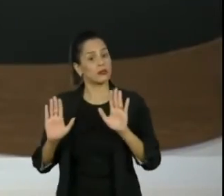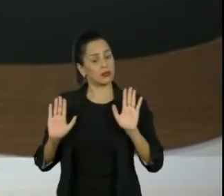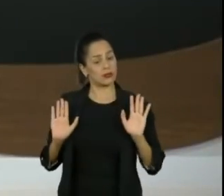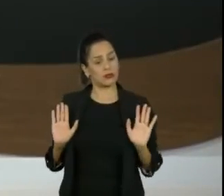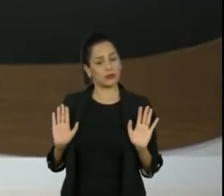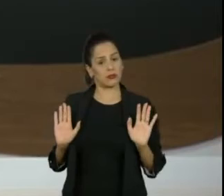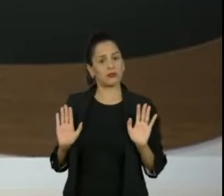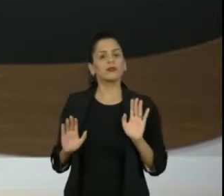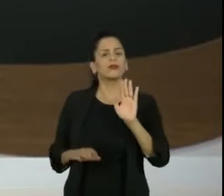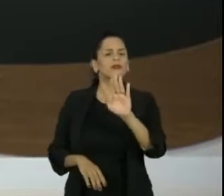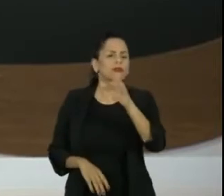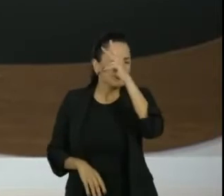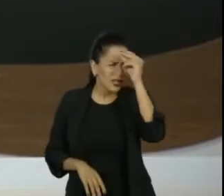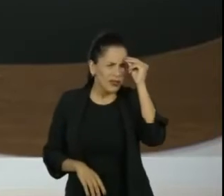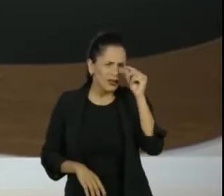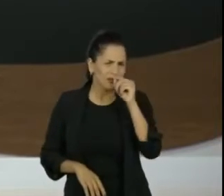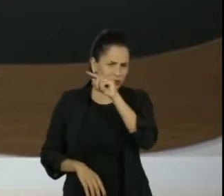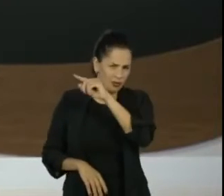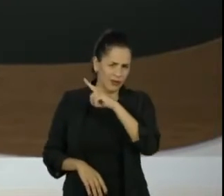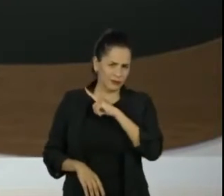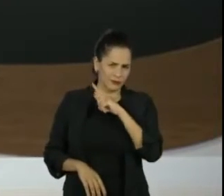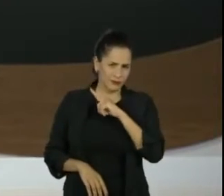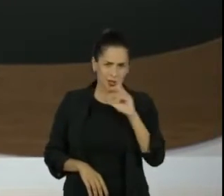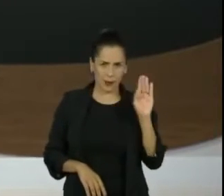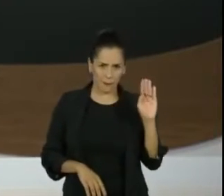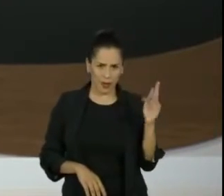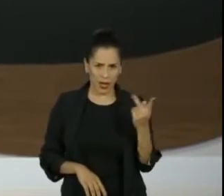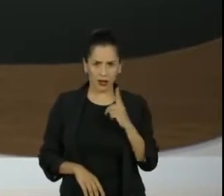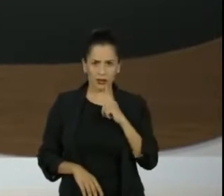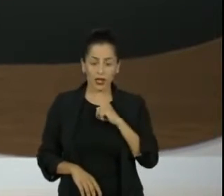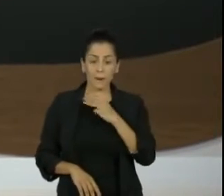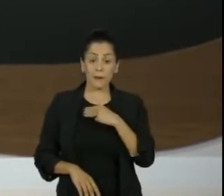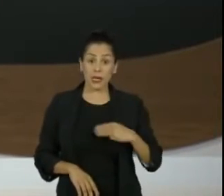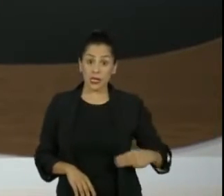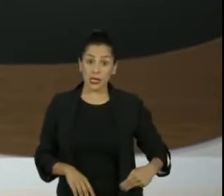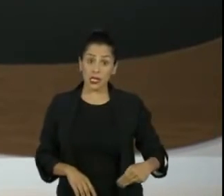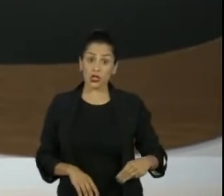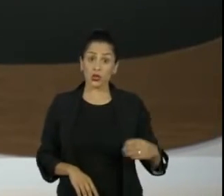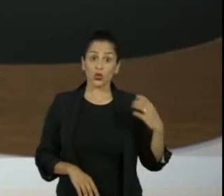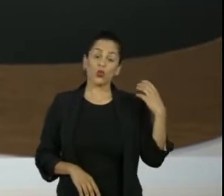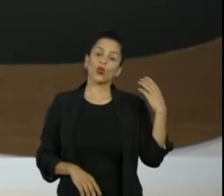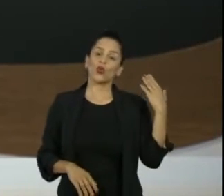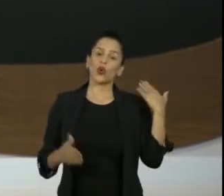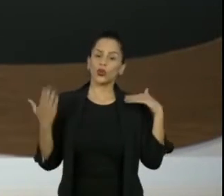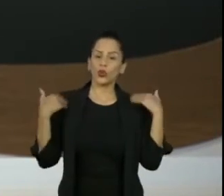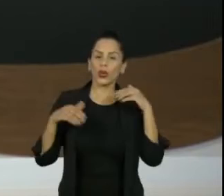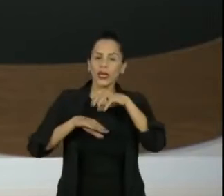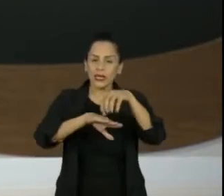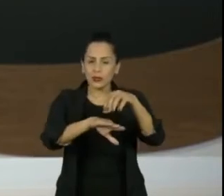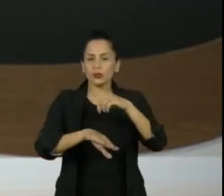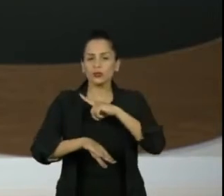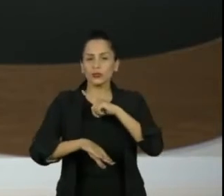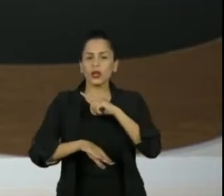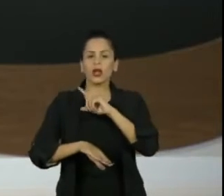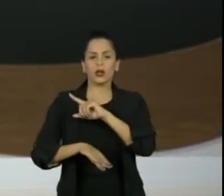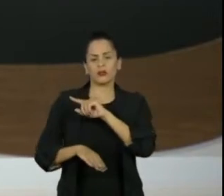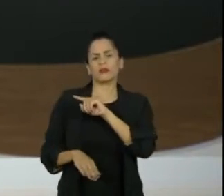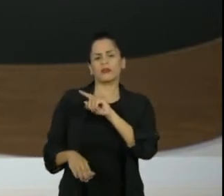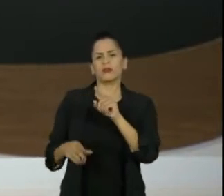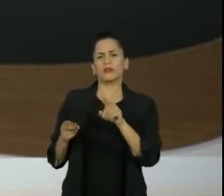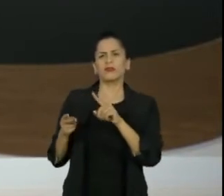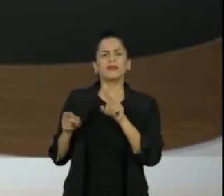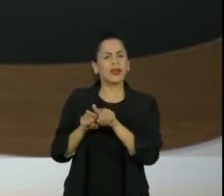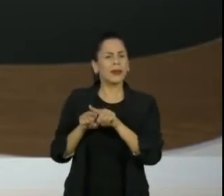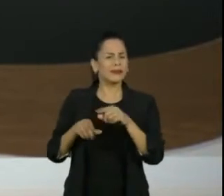ministro, o ministro do Turismo, Marcelo Álvaro Antônio, e teve também um problema bem sério, que foi o rompimento da barragem